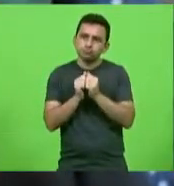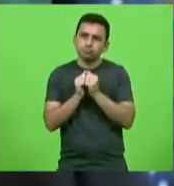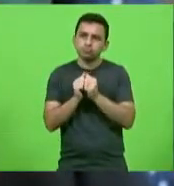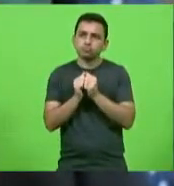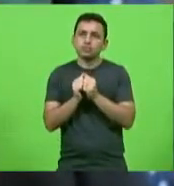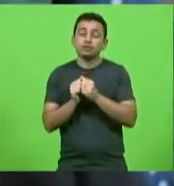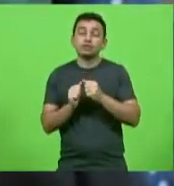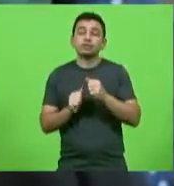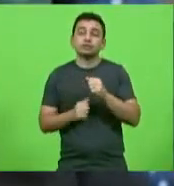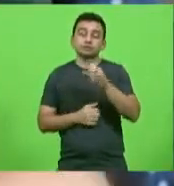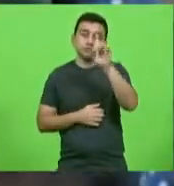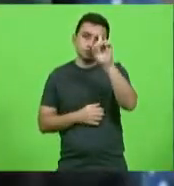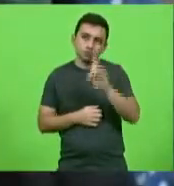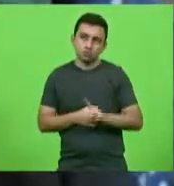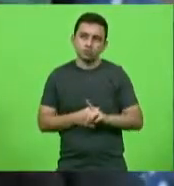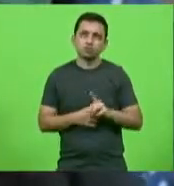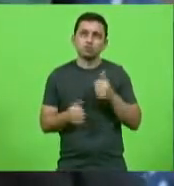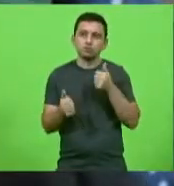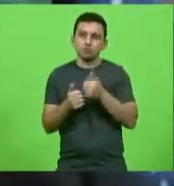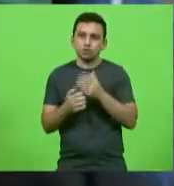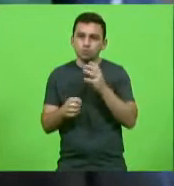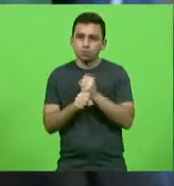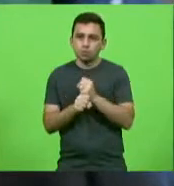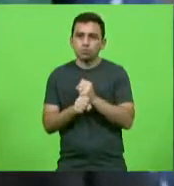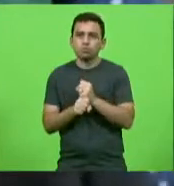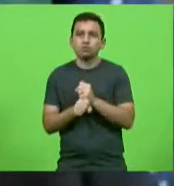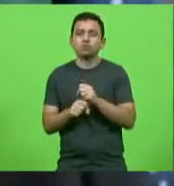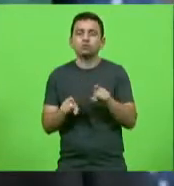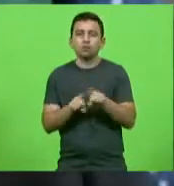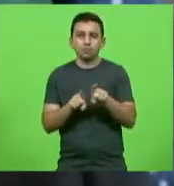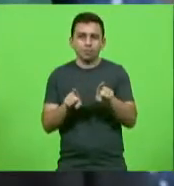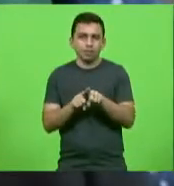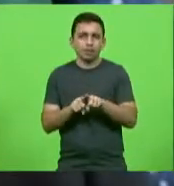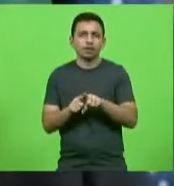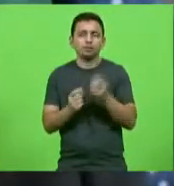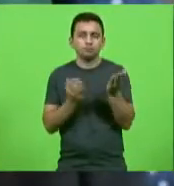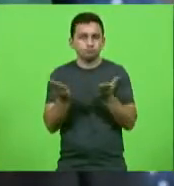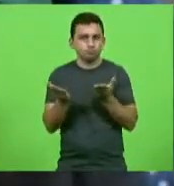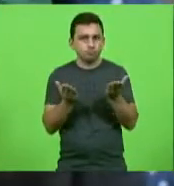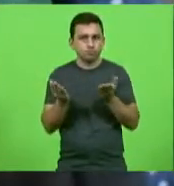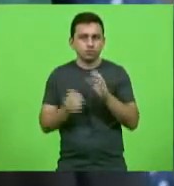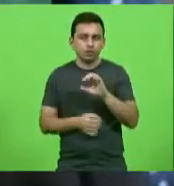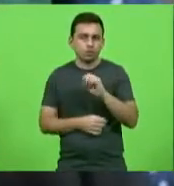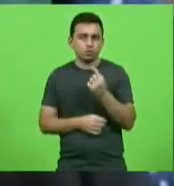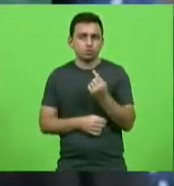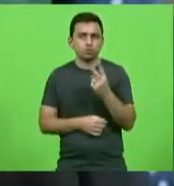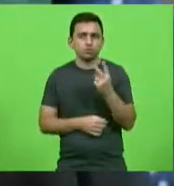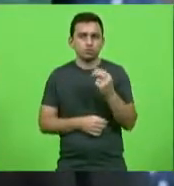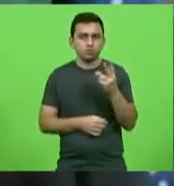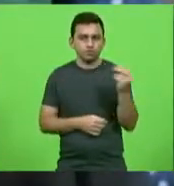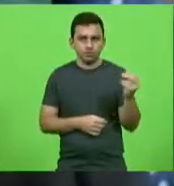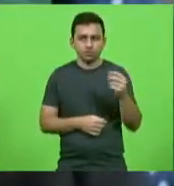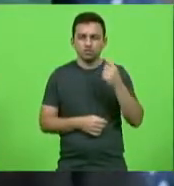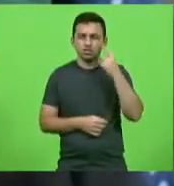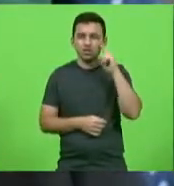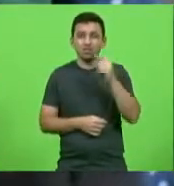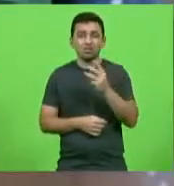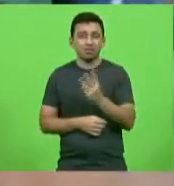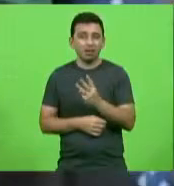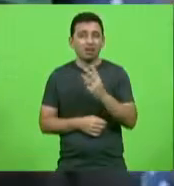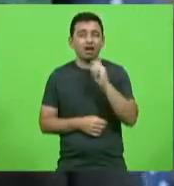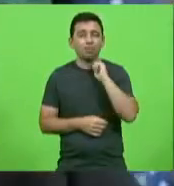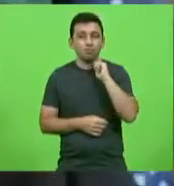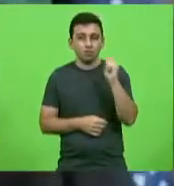diretoria de gestão do Tribunal de Contas, da diretoria de licitação, que é o de número 01/2020, datado de 3 de abril de 2020,